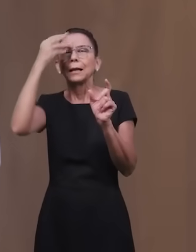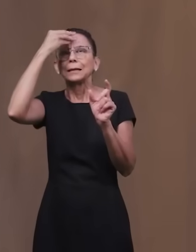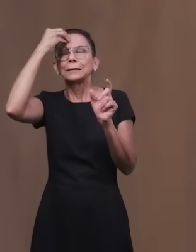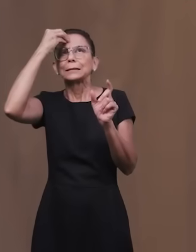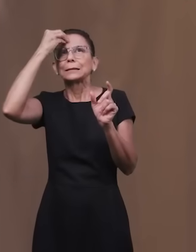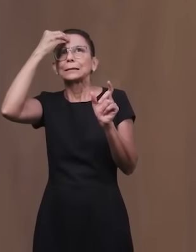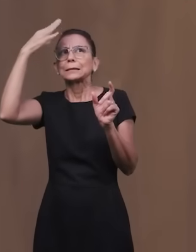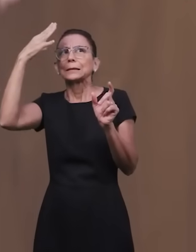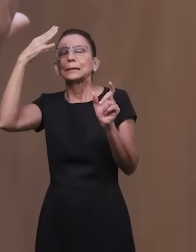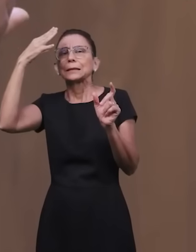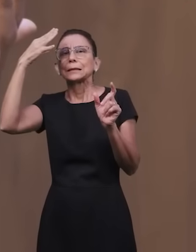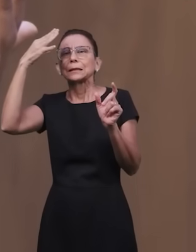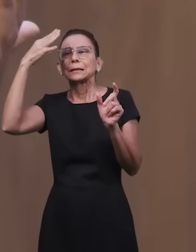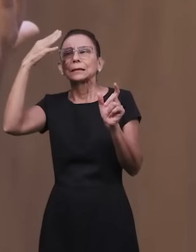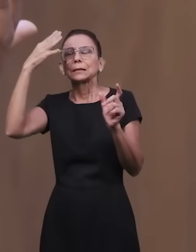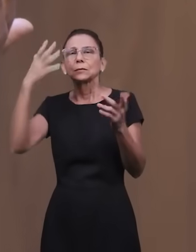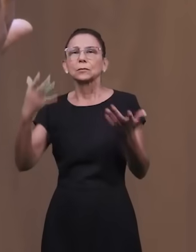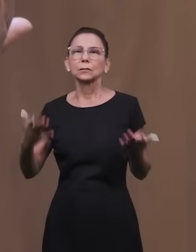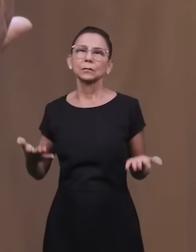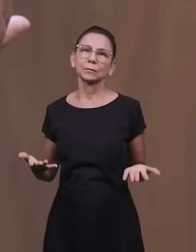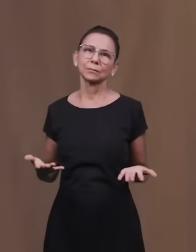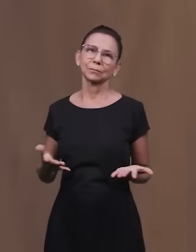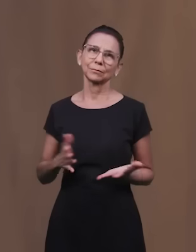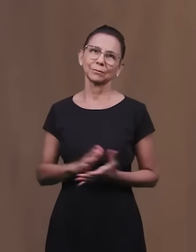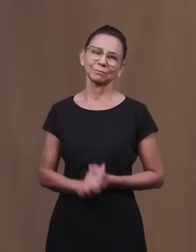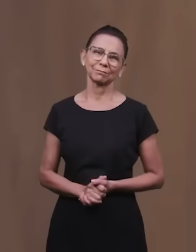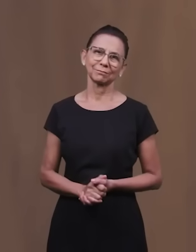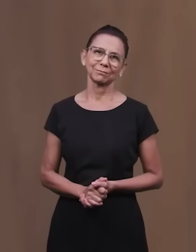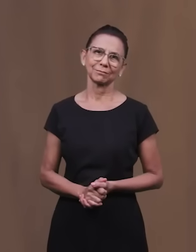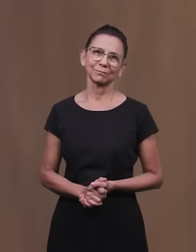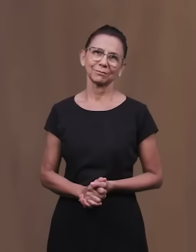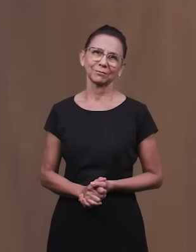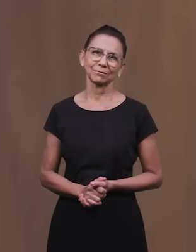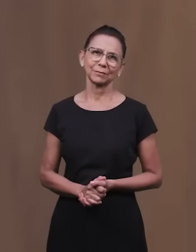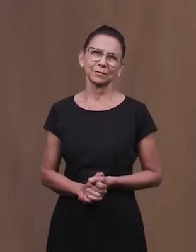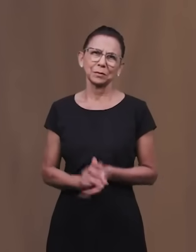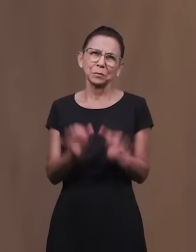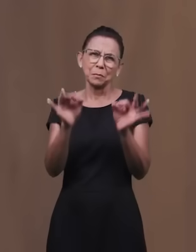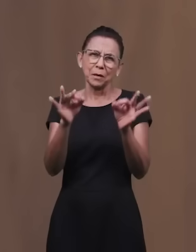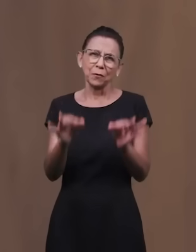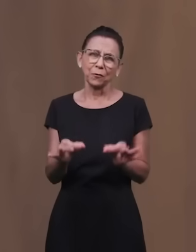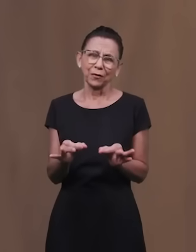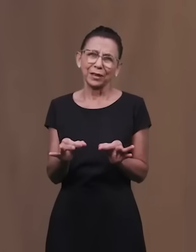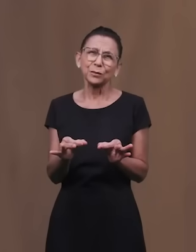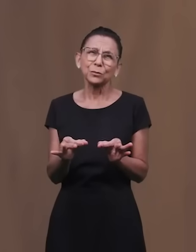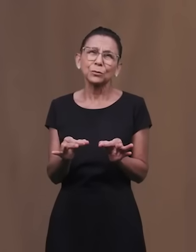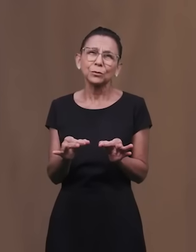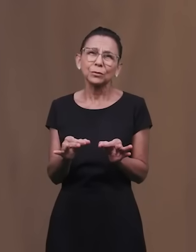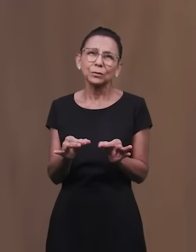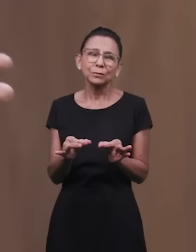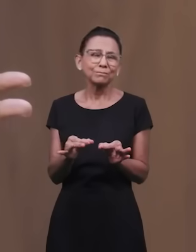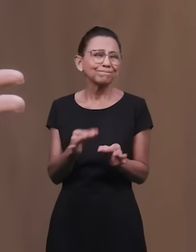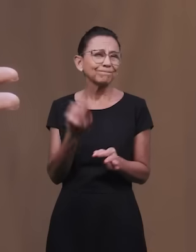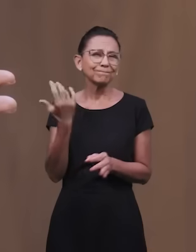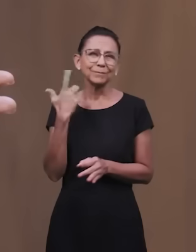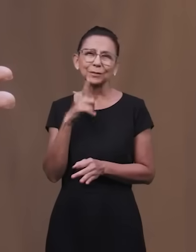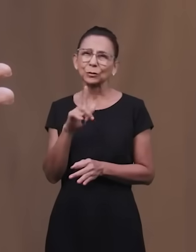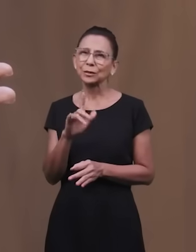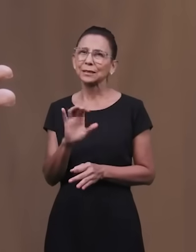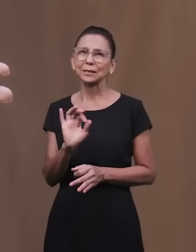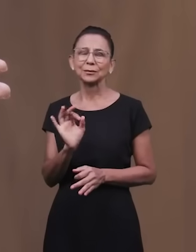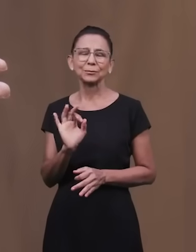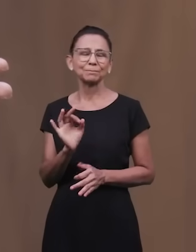texto, uma palavra que não vem, como é que eu posso realizar uma tarefa que tem que ser com perfeição se eu não sou